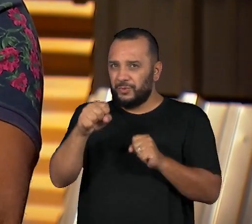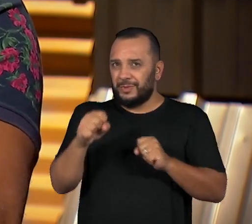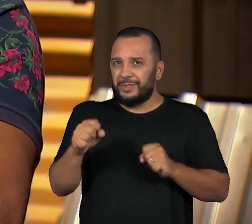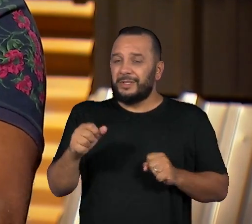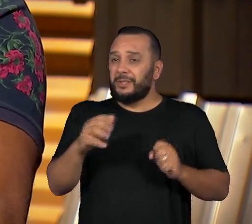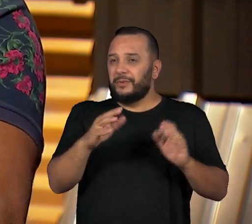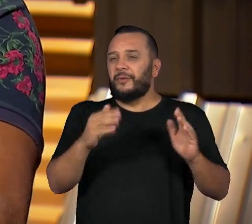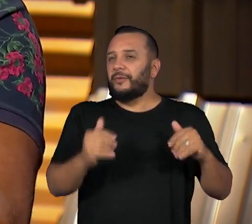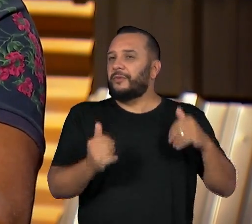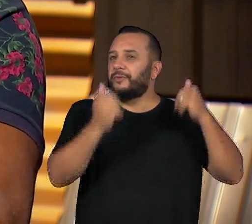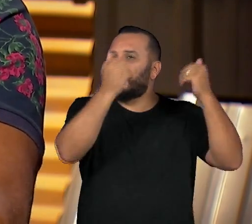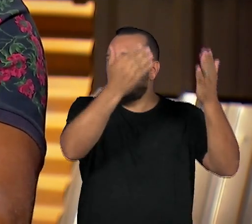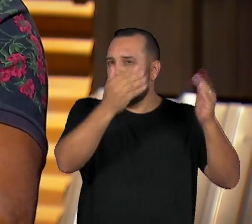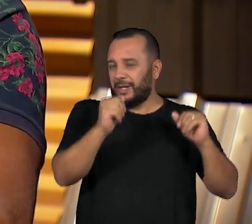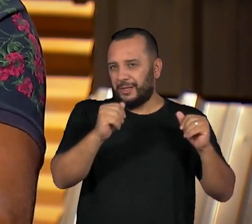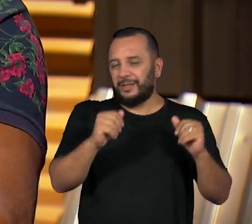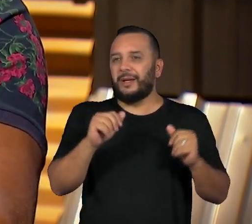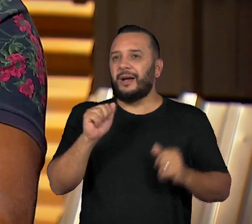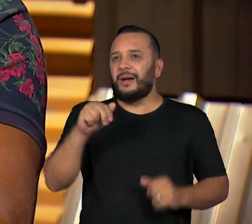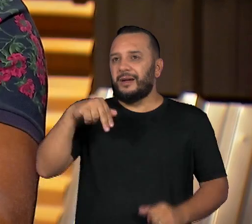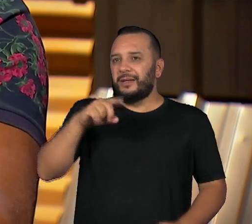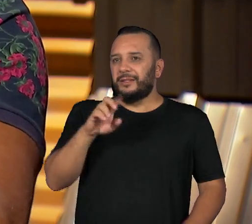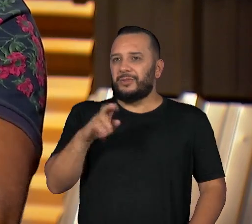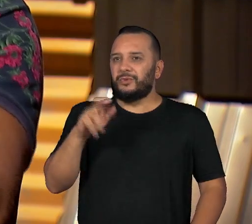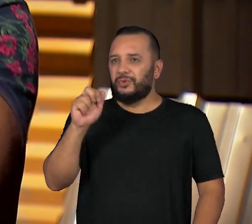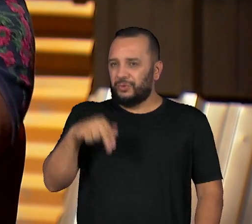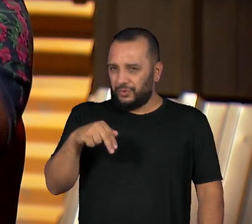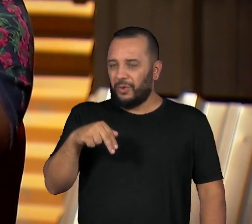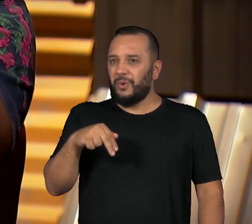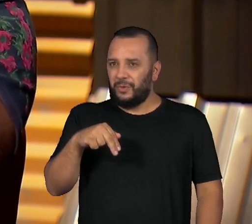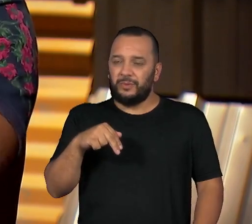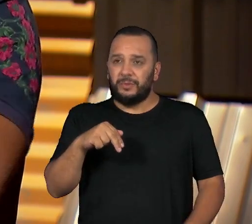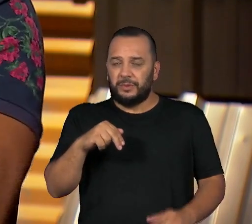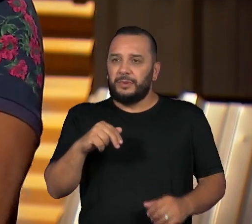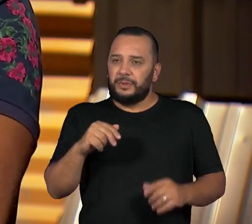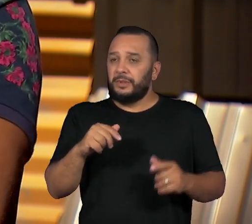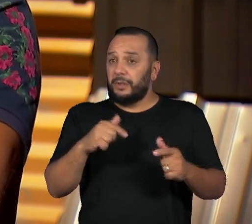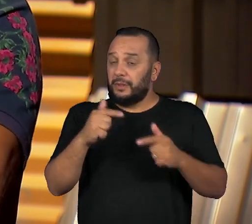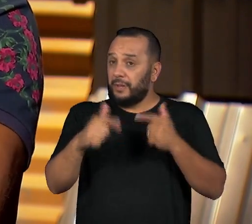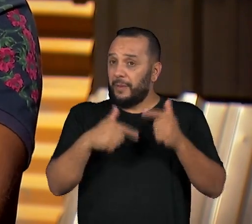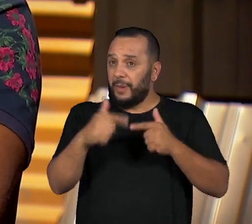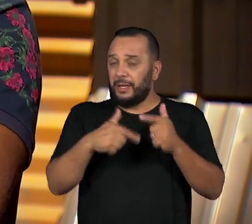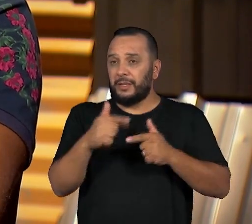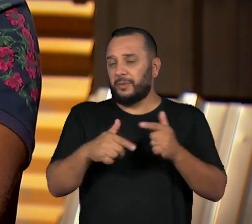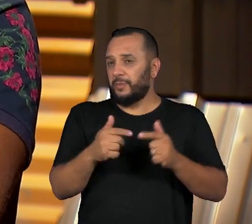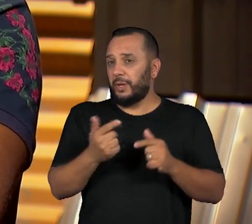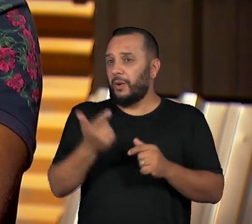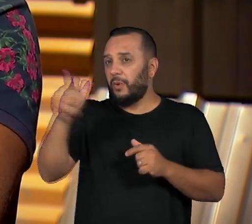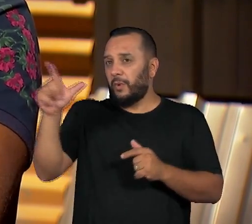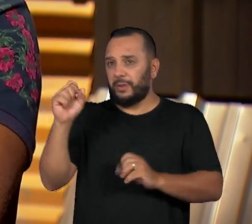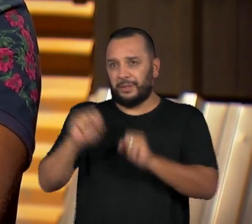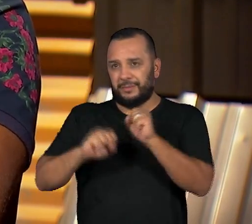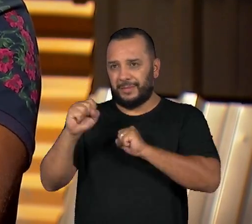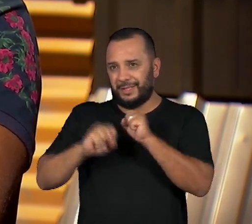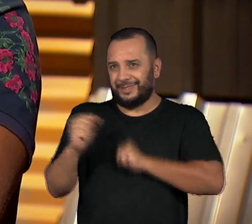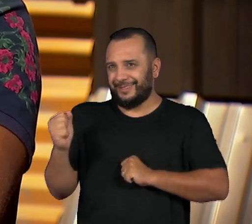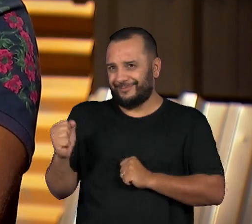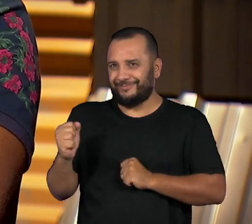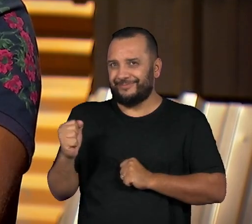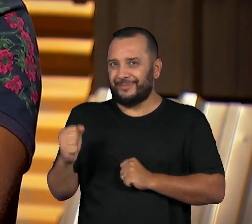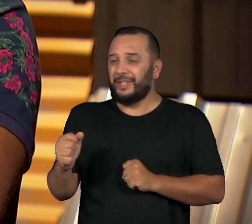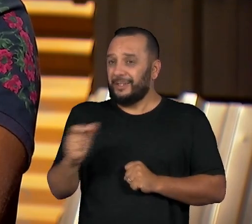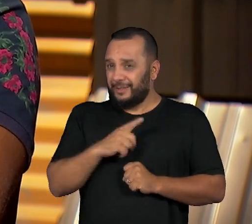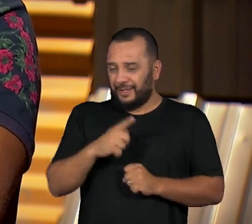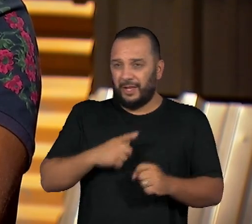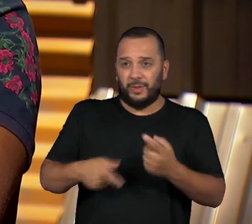fora dali é o Anderson, a empresa, prestando serviço para uma outra empresa. Claro. Então, peraí, cara, a gente tem um